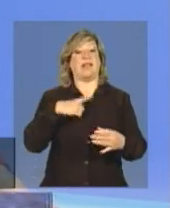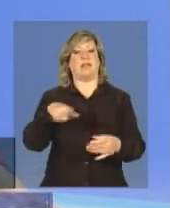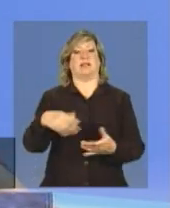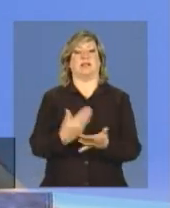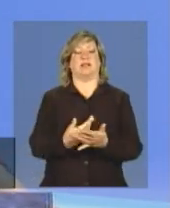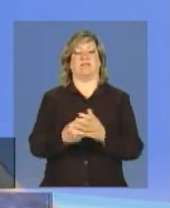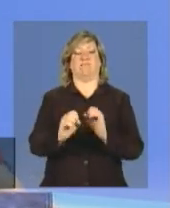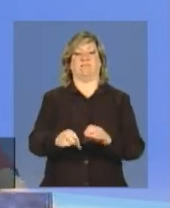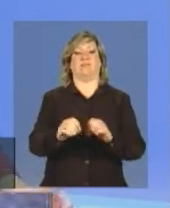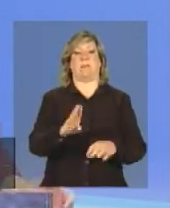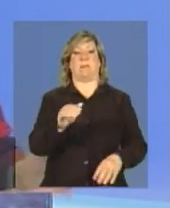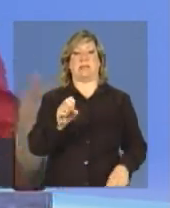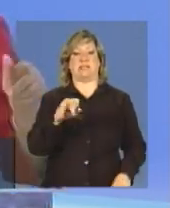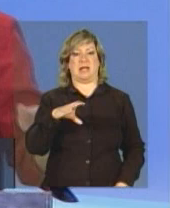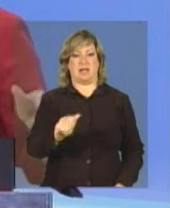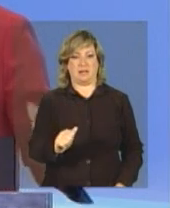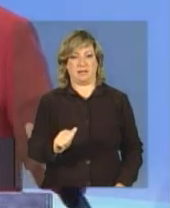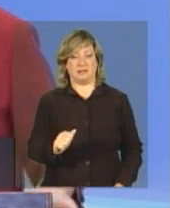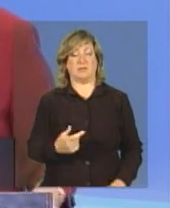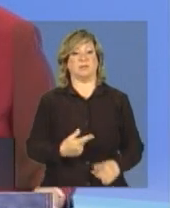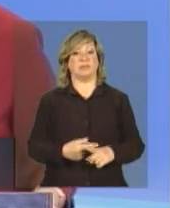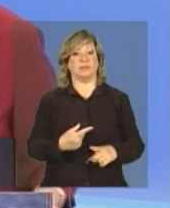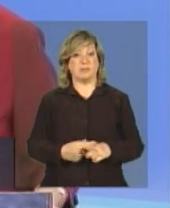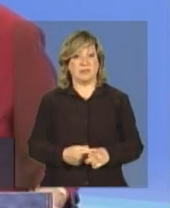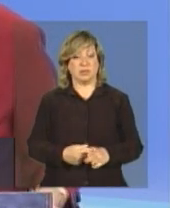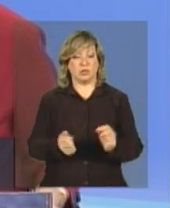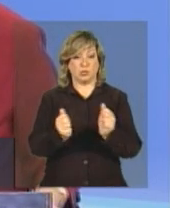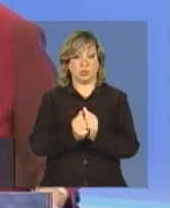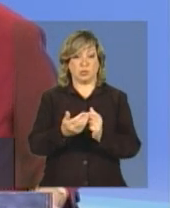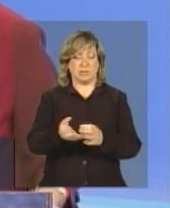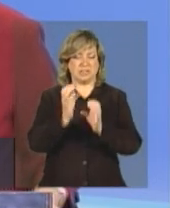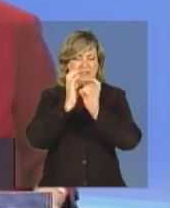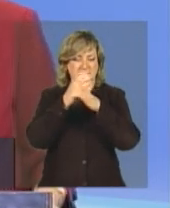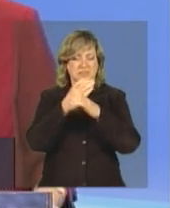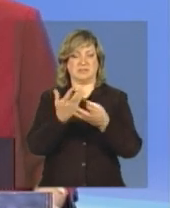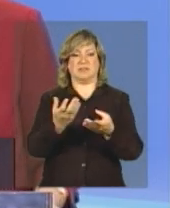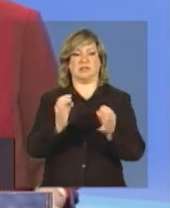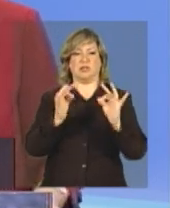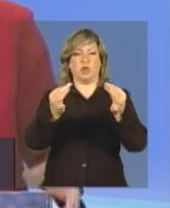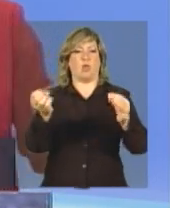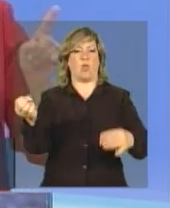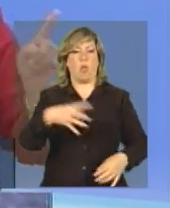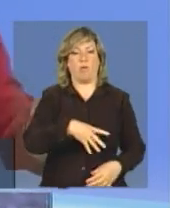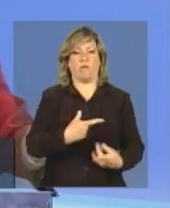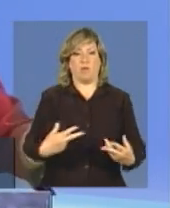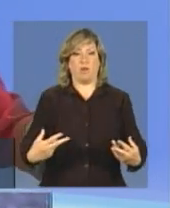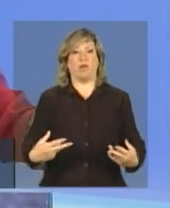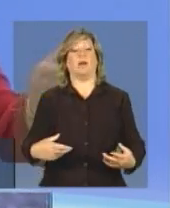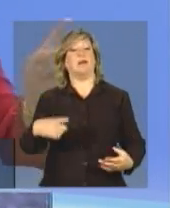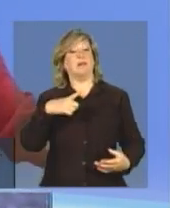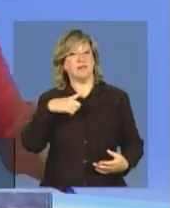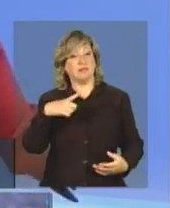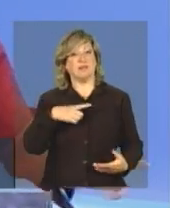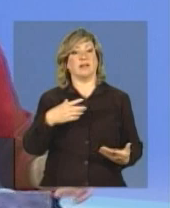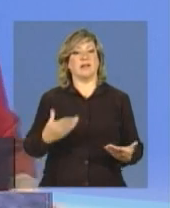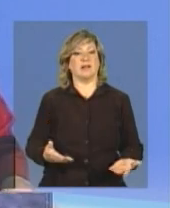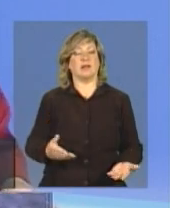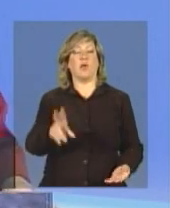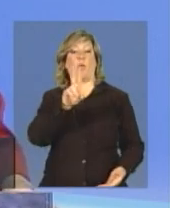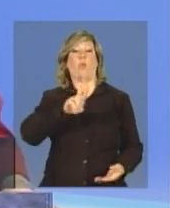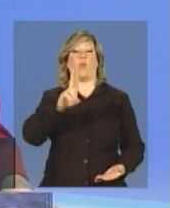educação básica. Porque por trás de qualquer ciência, de qualquer inovação, estão